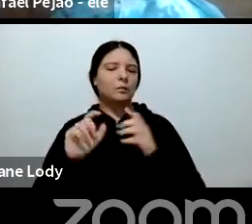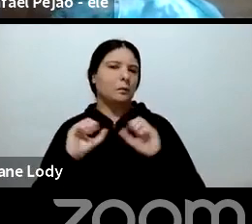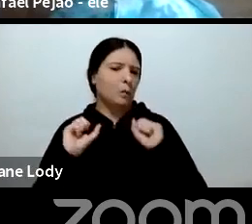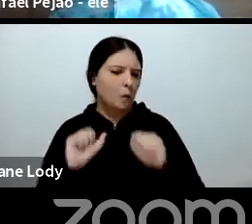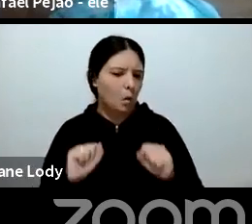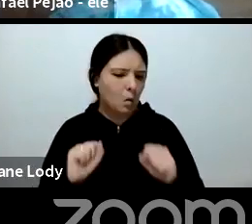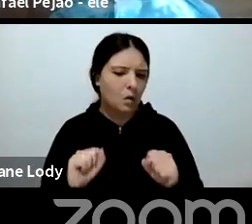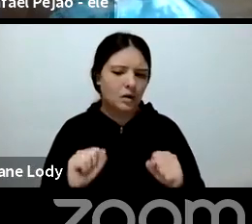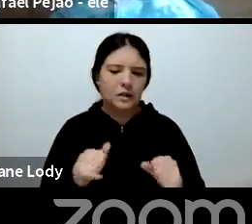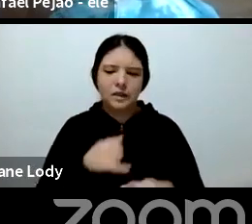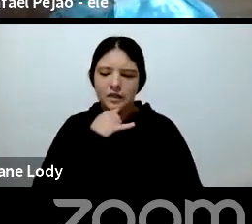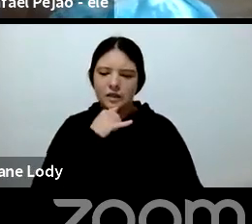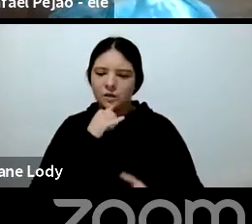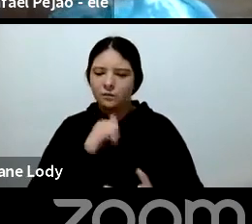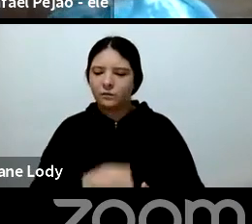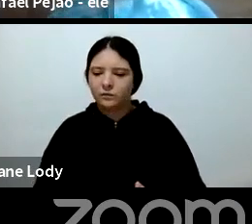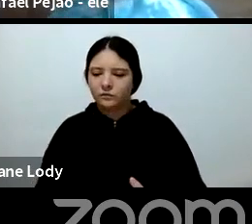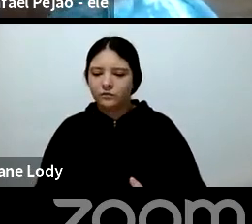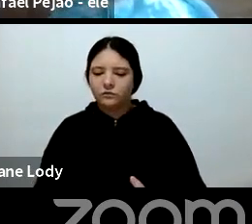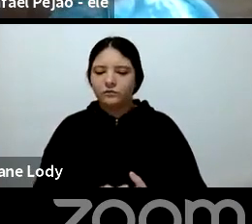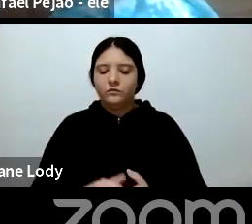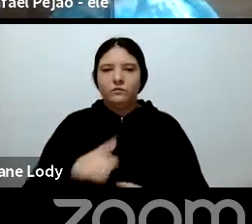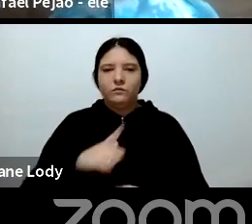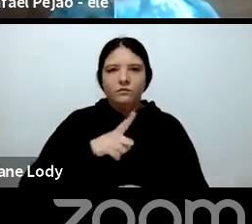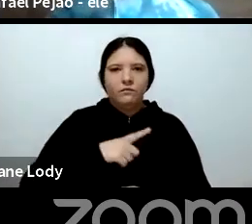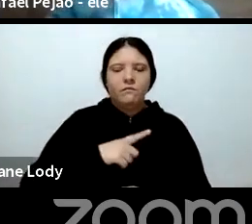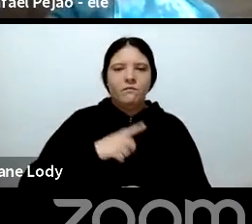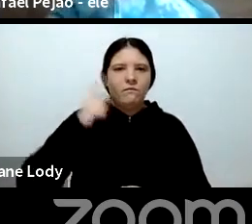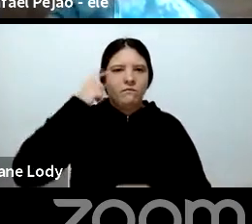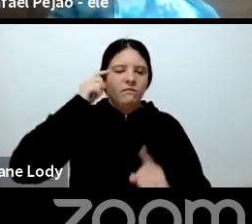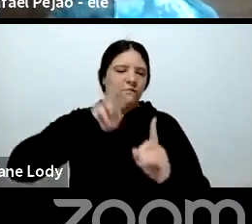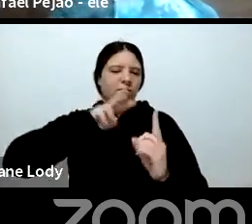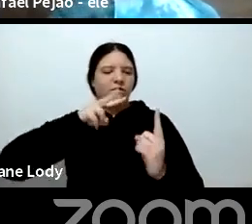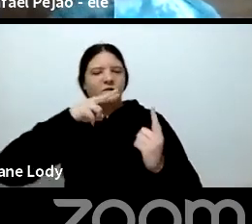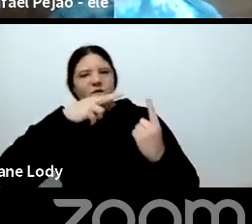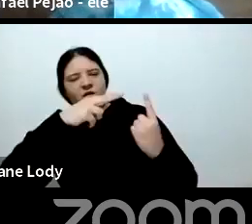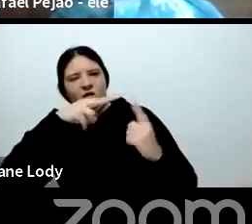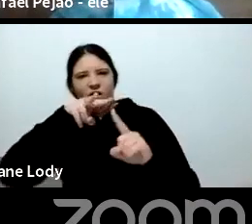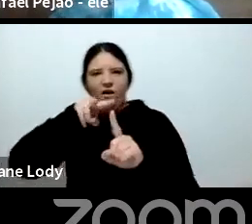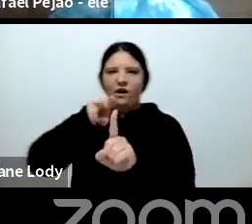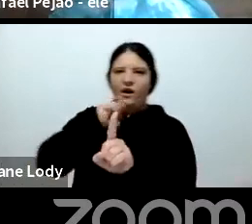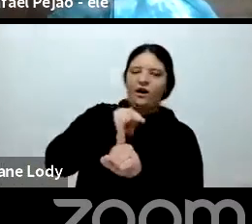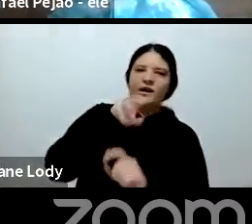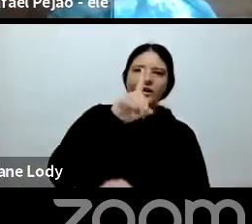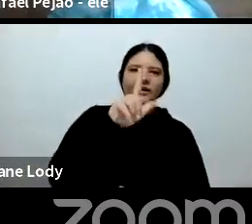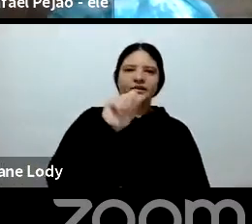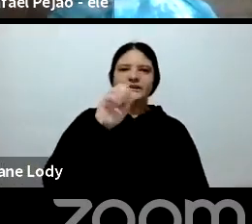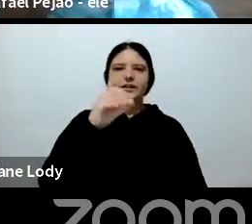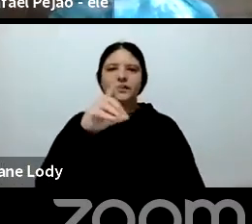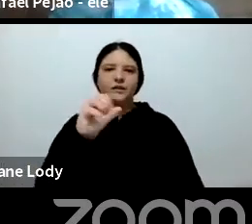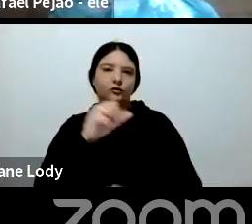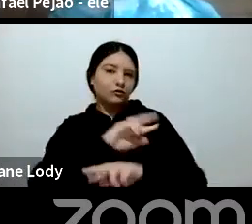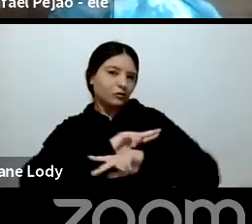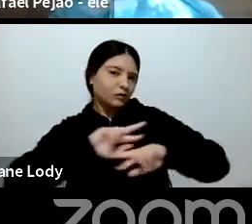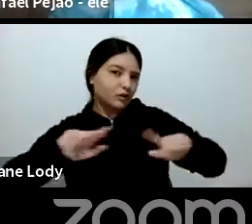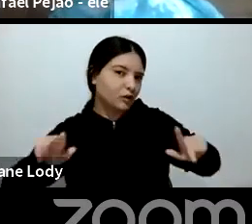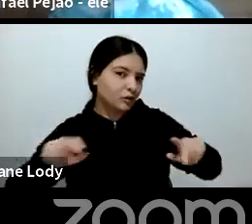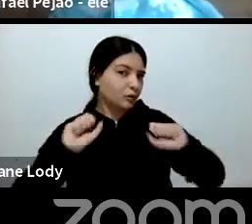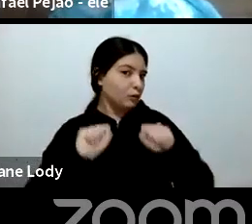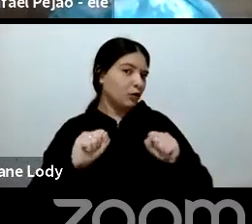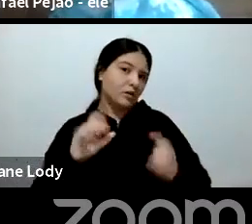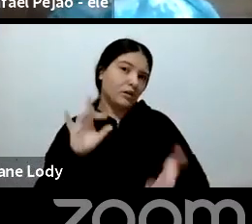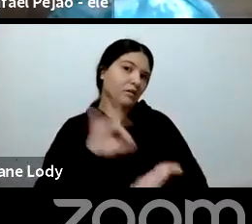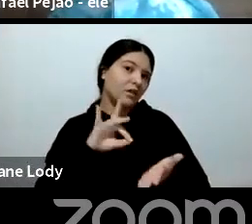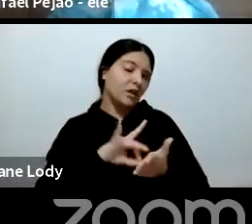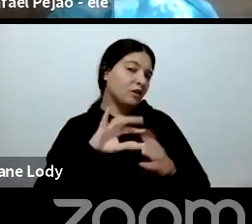né, ter múltiplas perspectivas e múltiplos lados múltiplas formas de você interpretar a realidade,